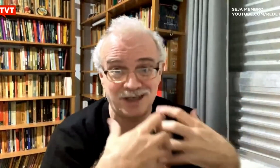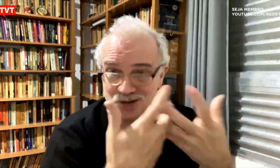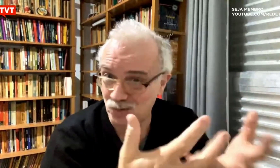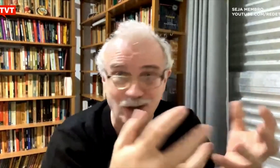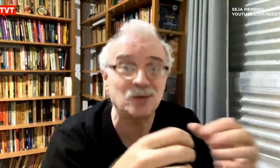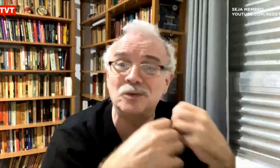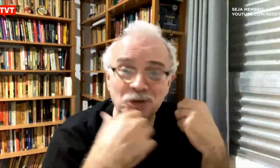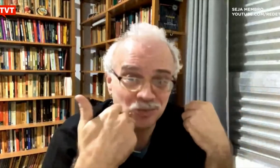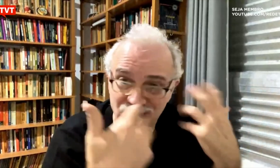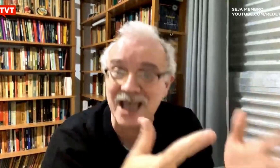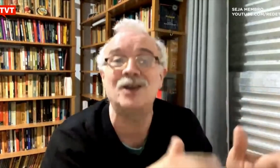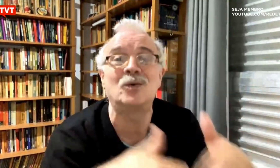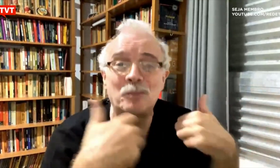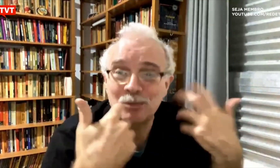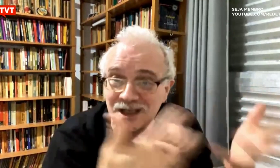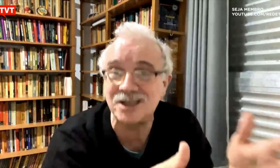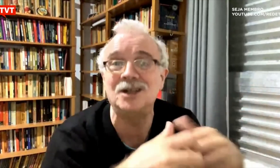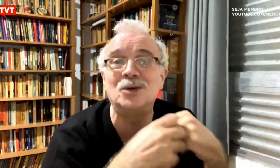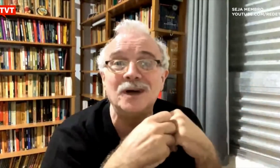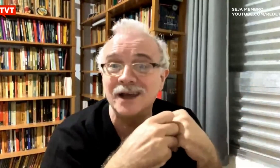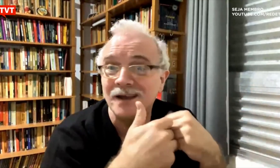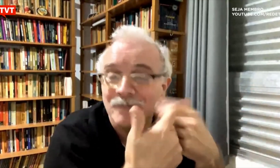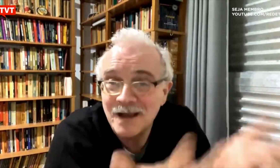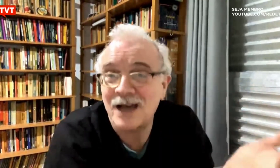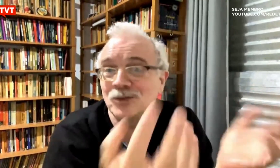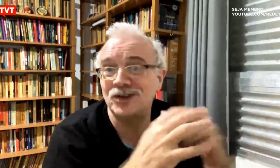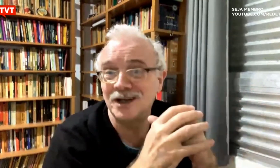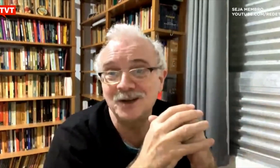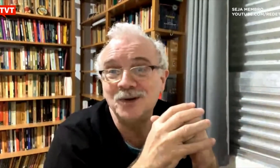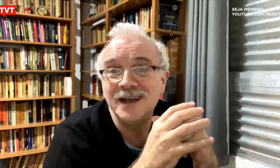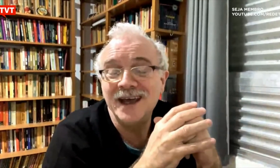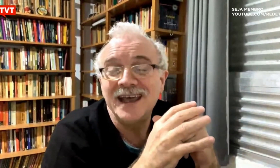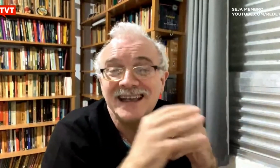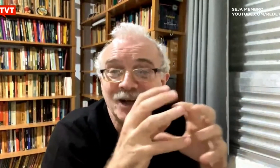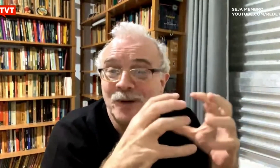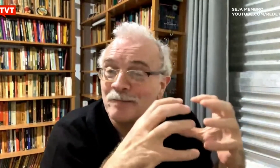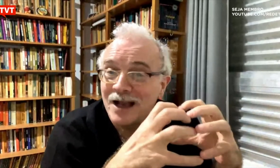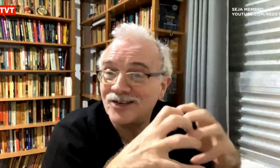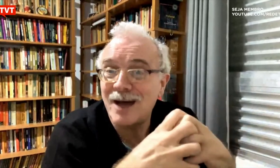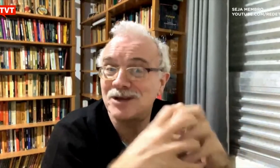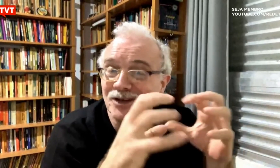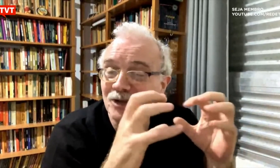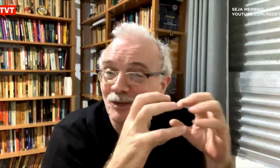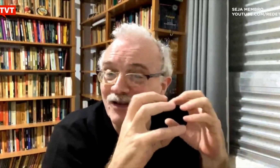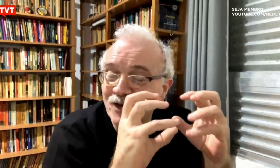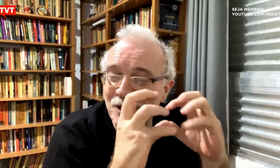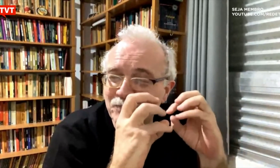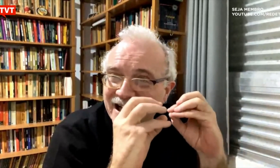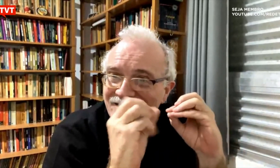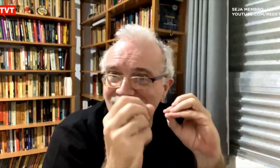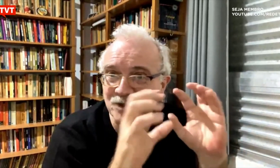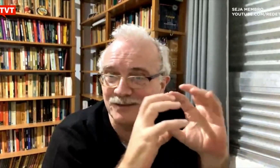cirista histórico, muito sério, comprometido, né? Anunciando, né? Então, ele sabe disso. Então, ele fez